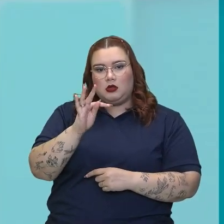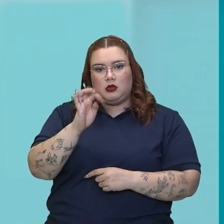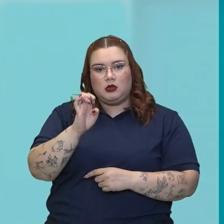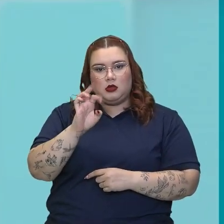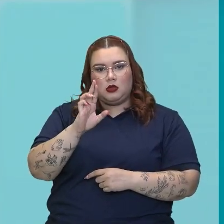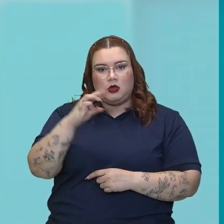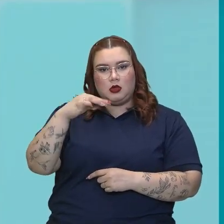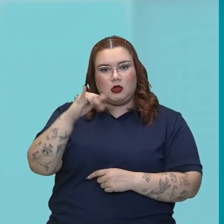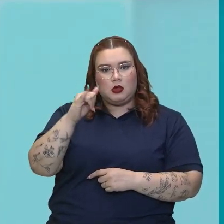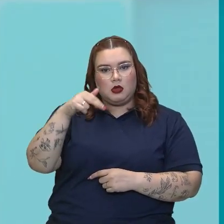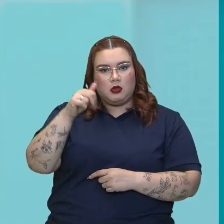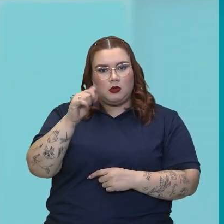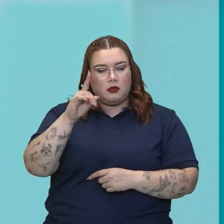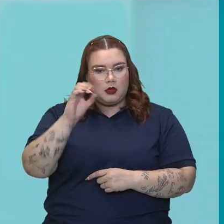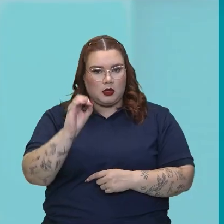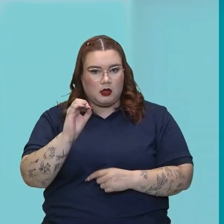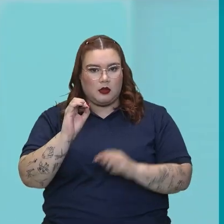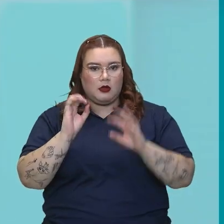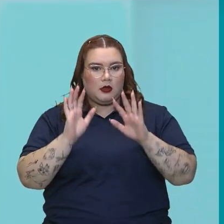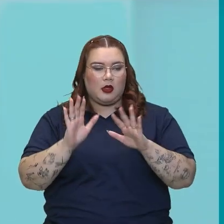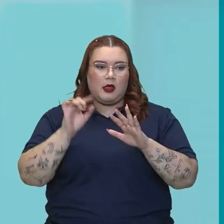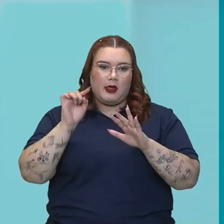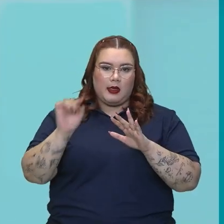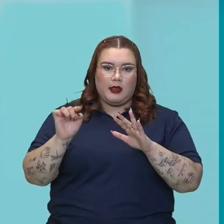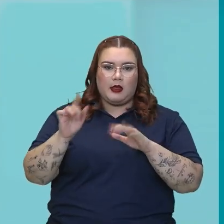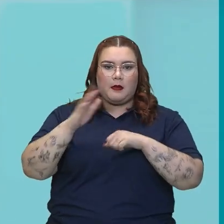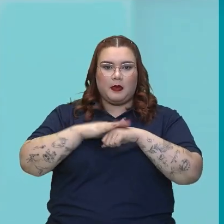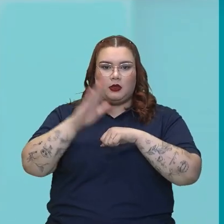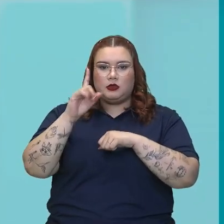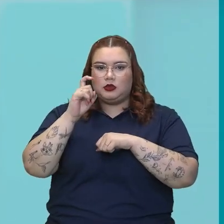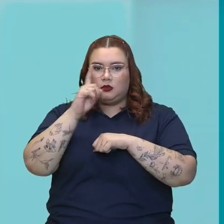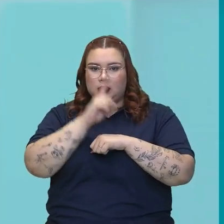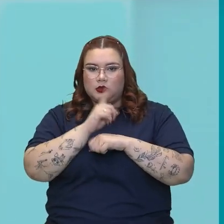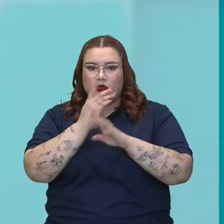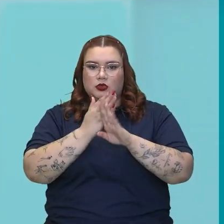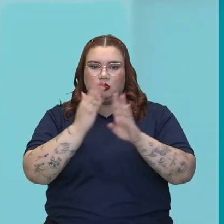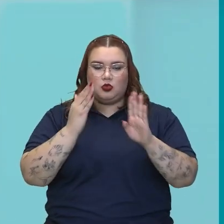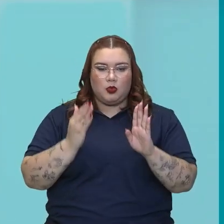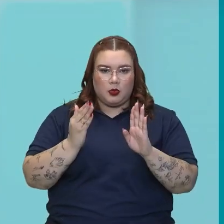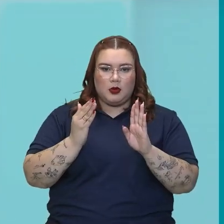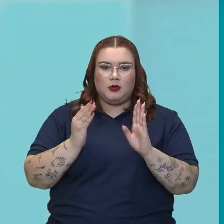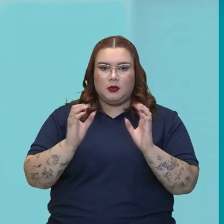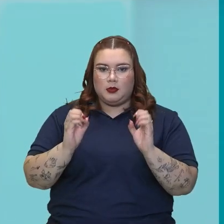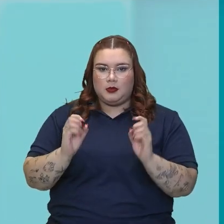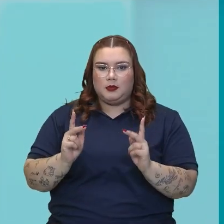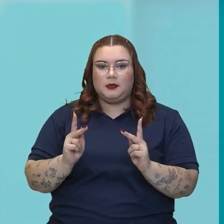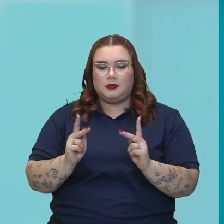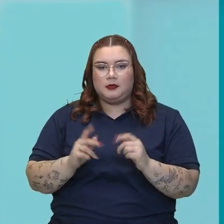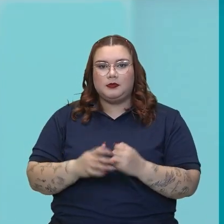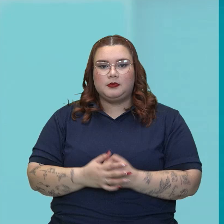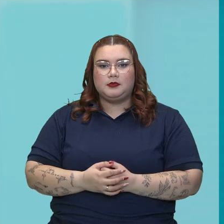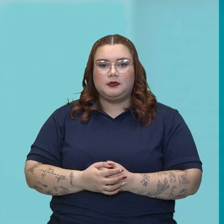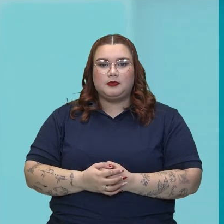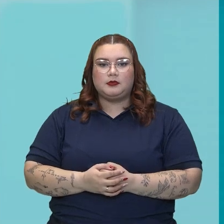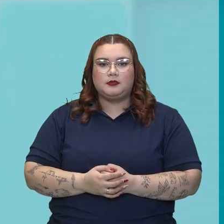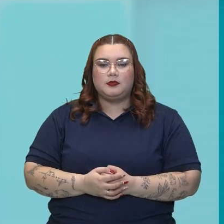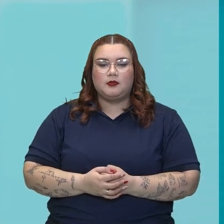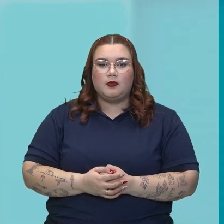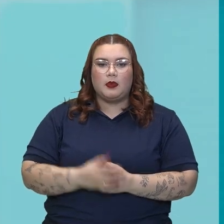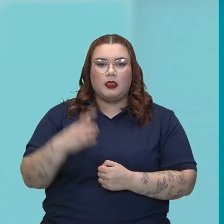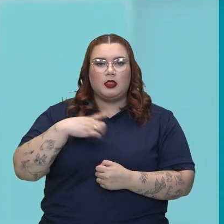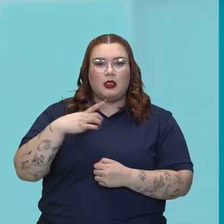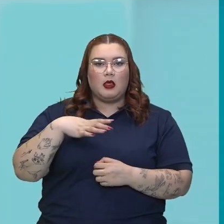tá? Só é um pouco mais difícil de definir no caso do oculto ou não é possível determinar, como no caso do